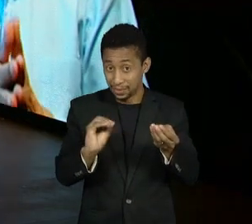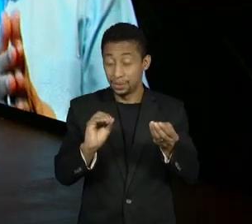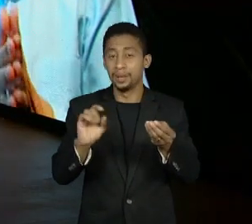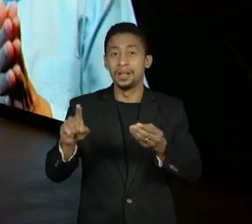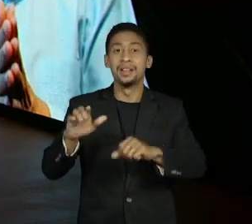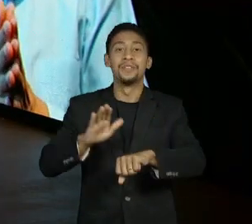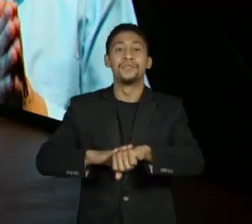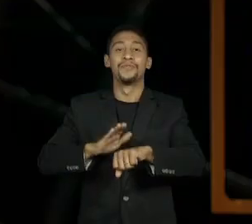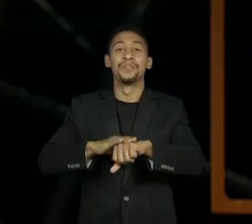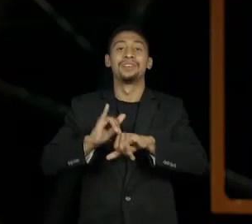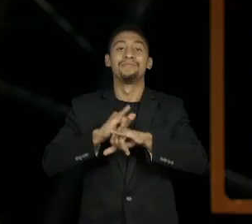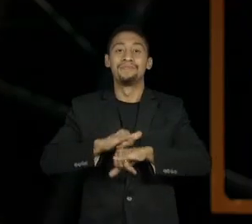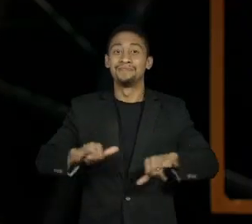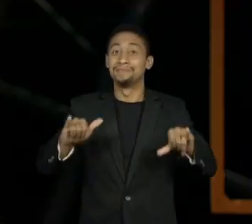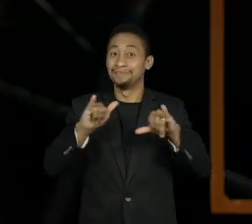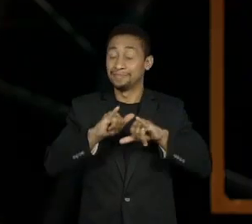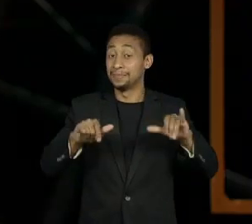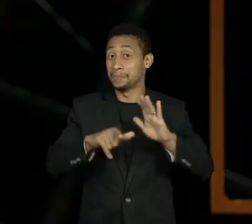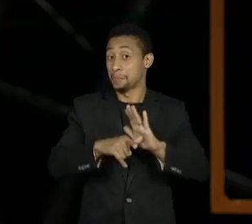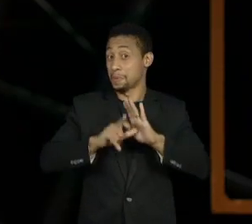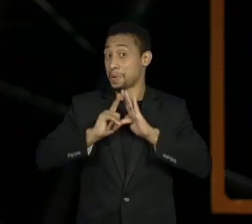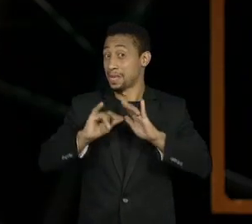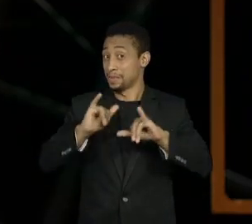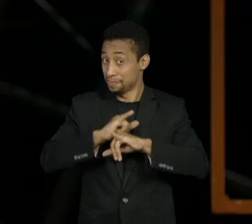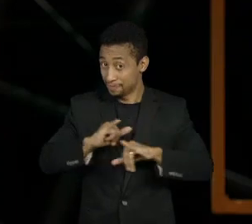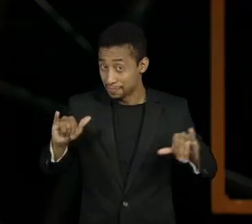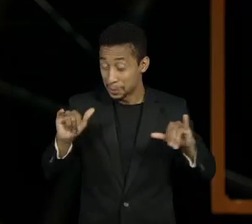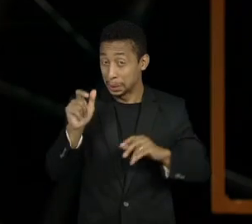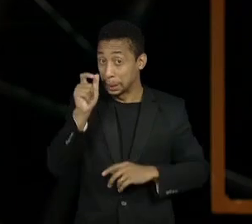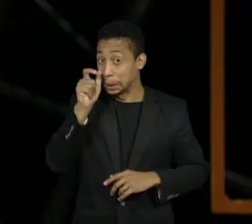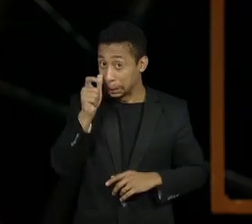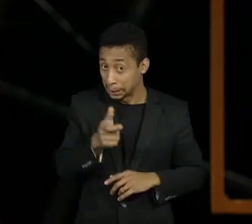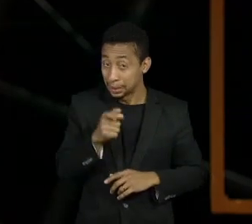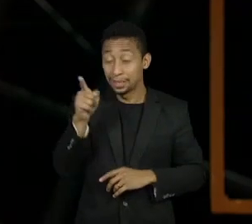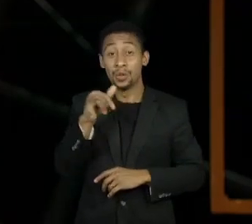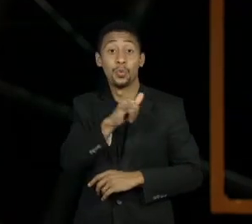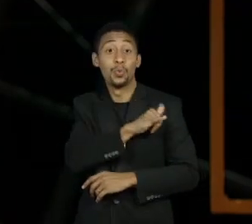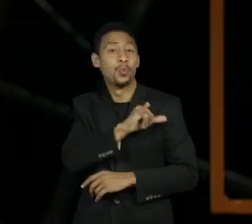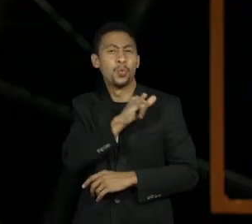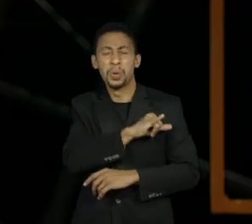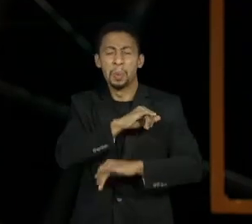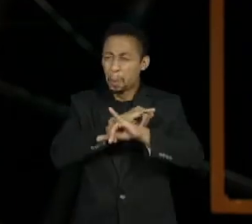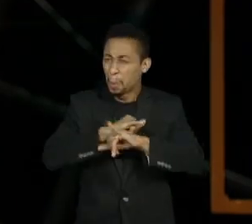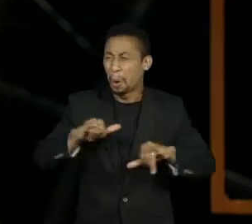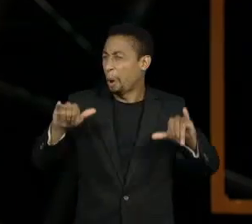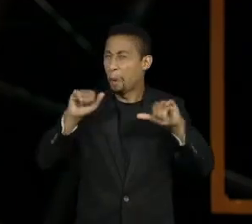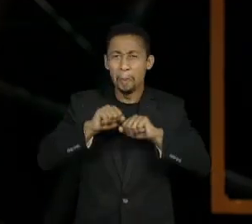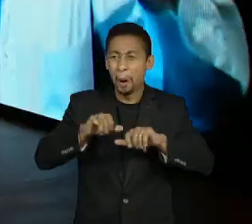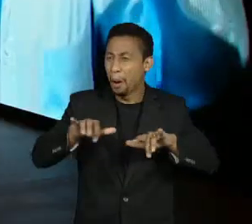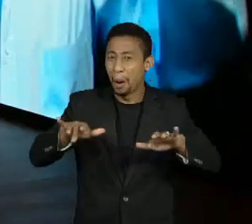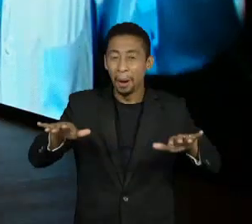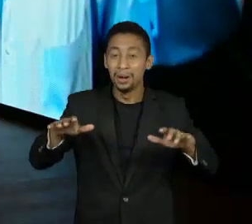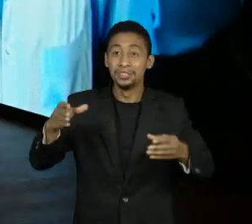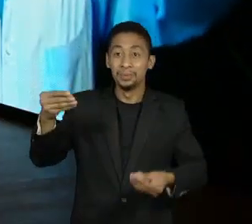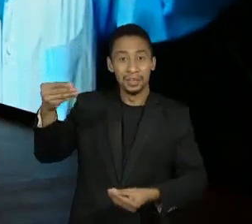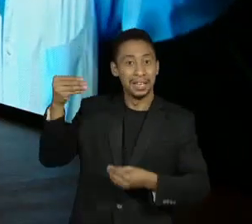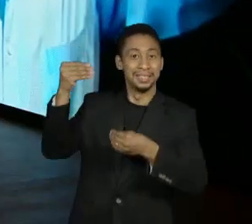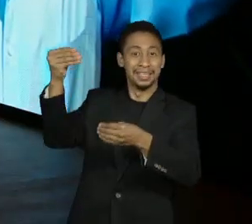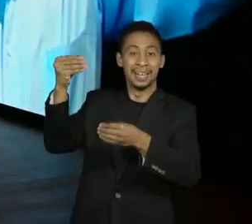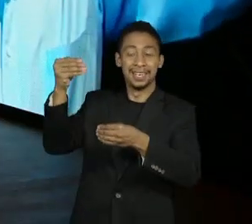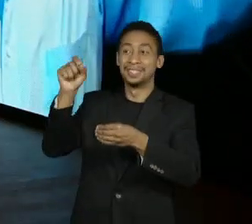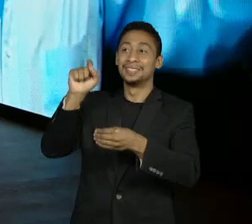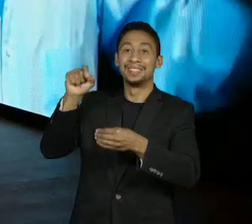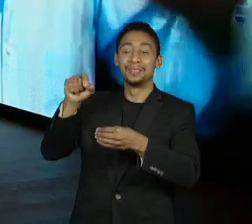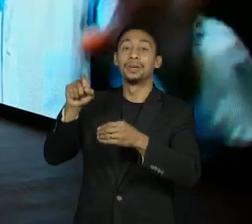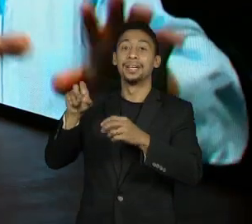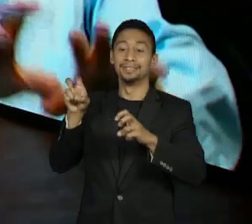uma campanha pré-lançamento do Piteco muito interessante no Rio de Janeiro inteirinho. Eram cartazes falando: os dinossauros